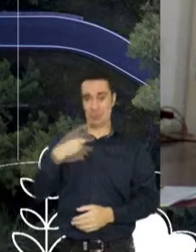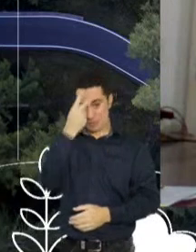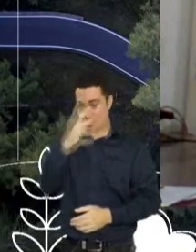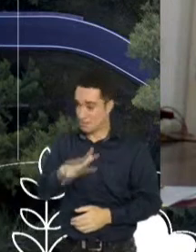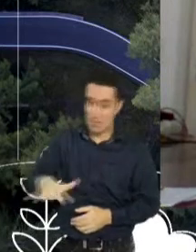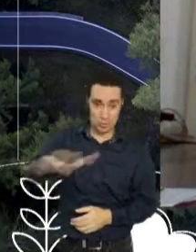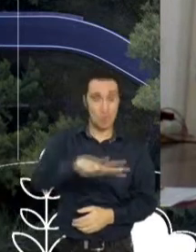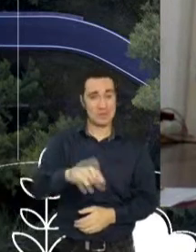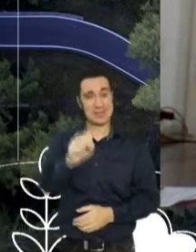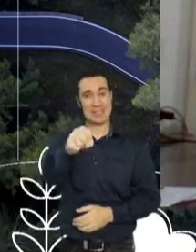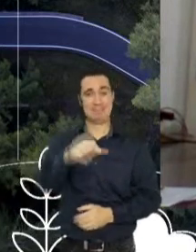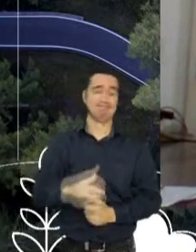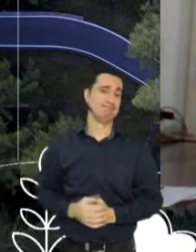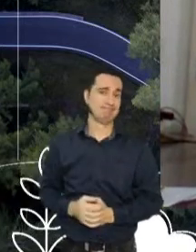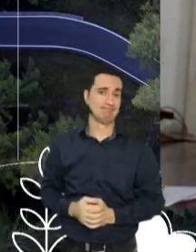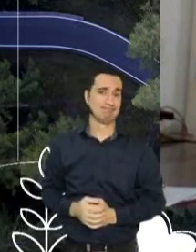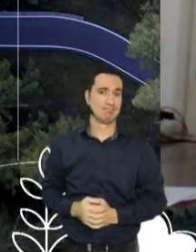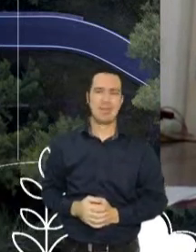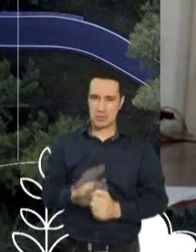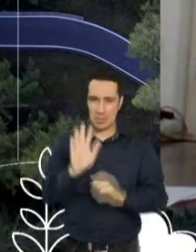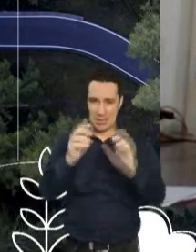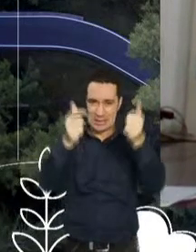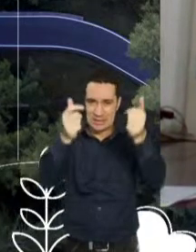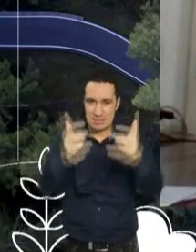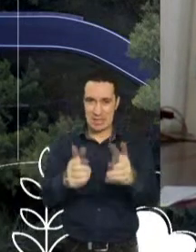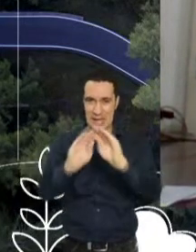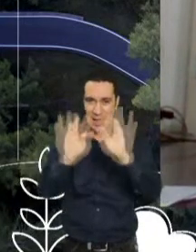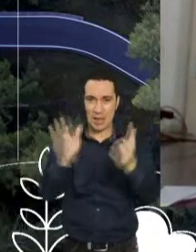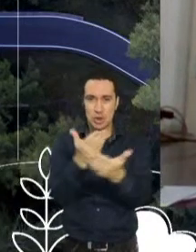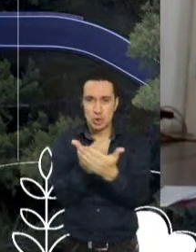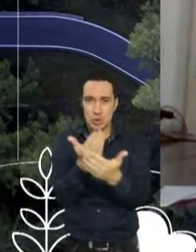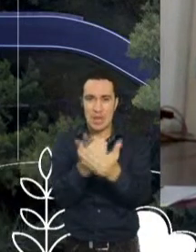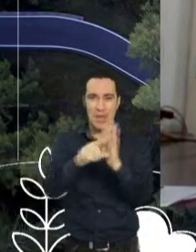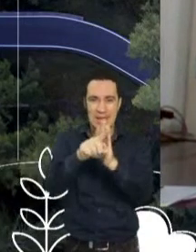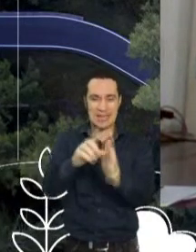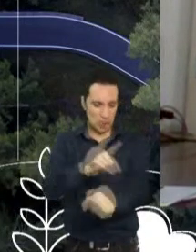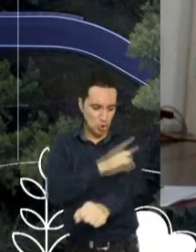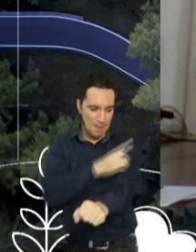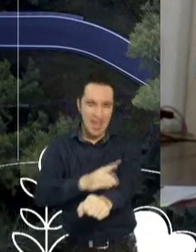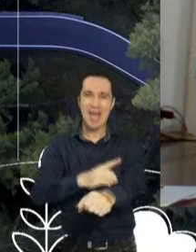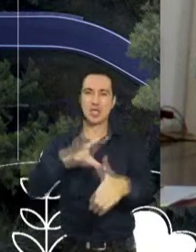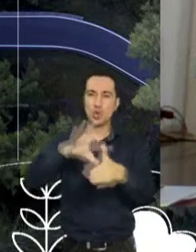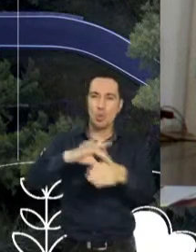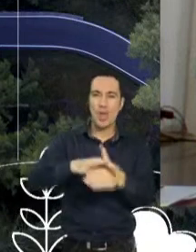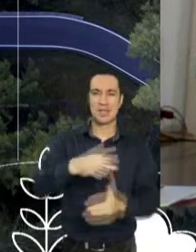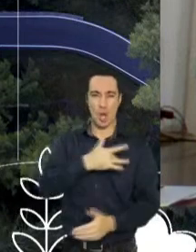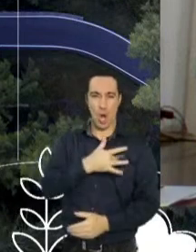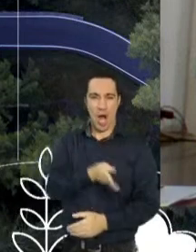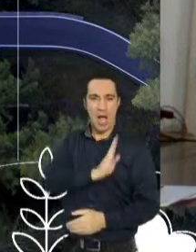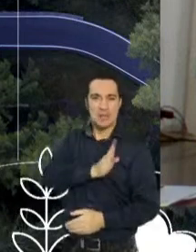na saúde humana. Em média, só para vocês terem uma ideia, estudando diabetes, doenças cardiovasculares, doenças